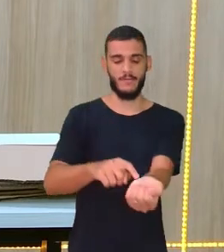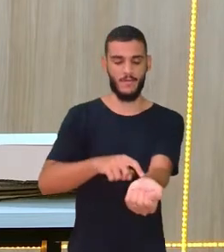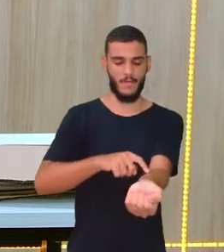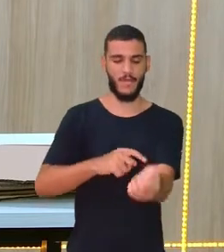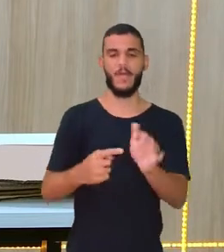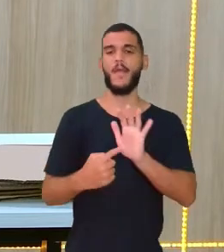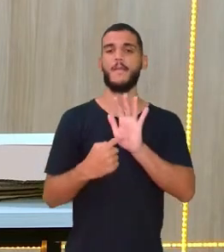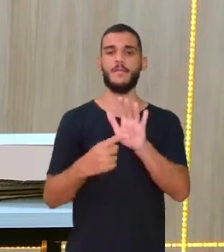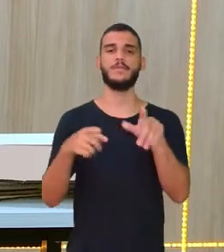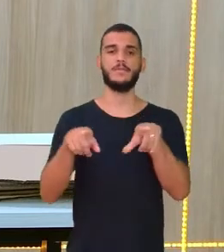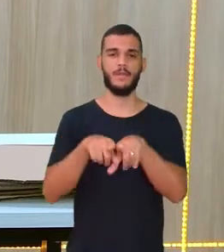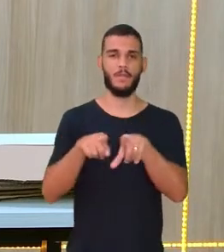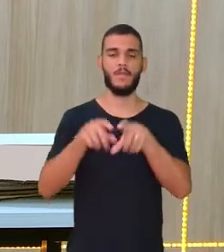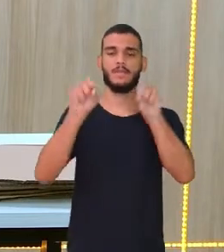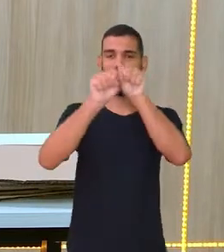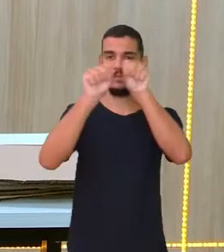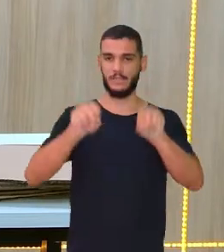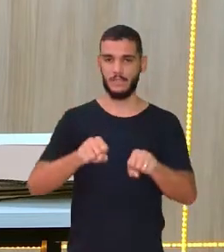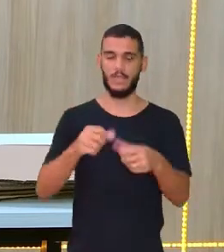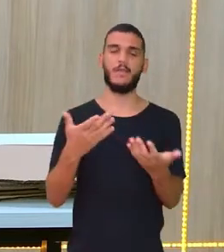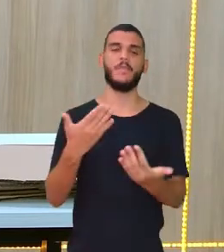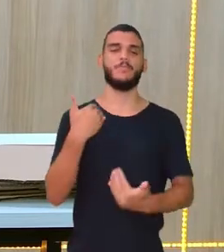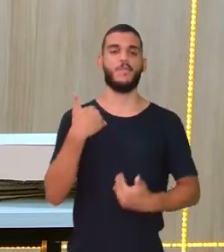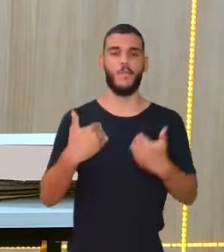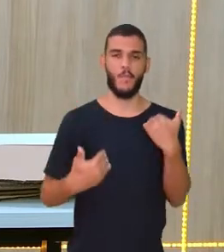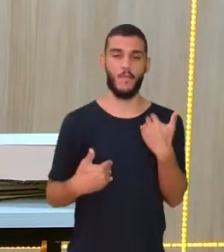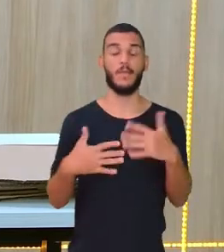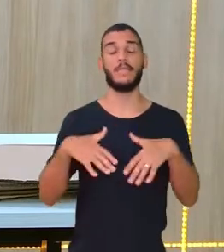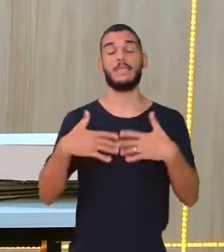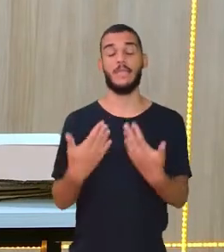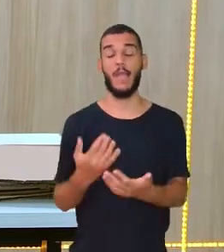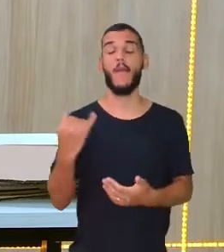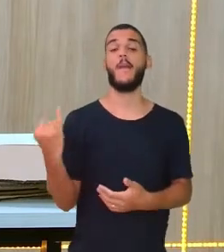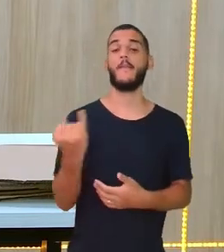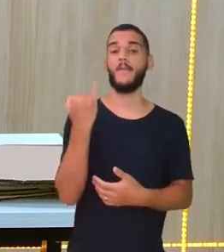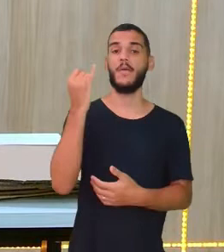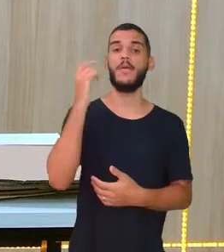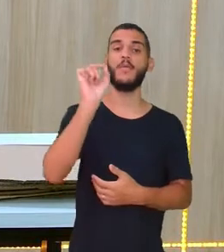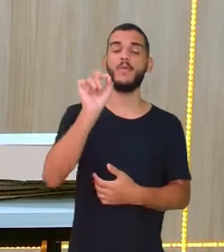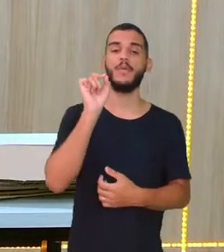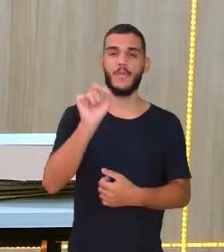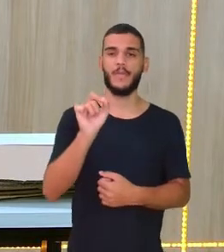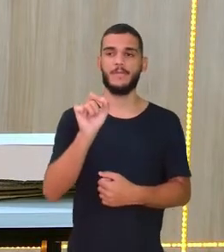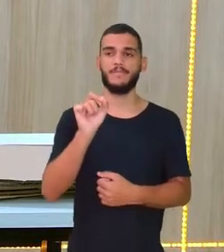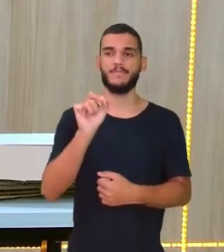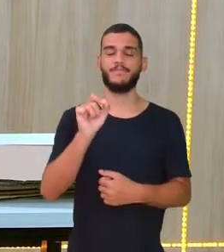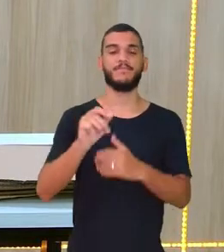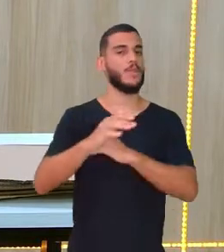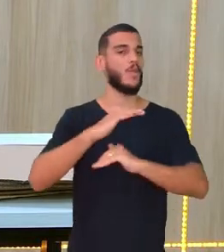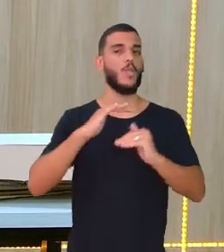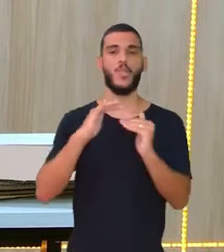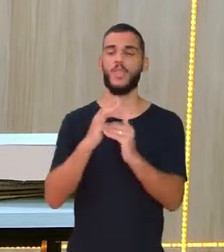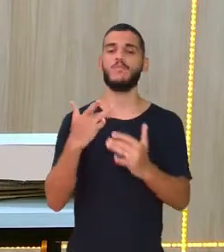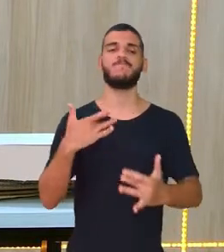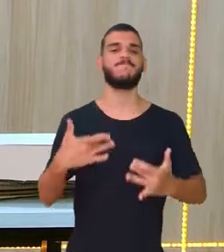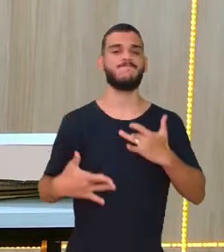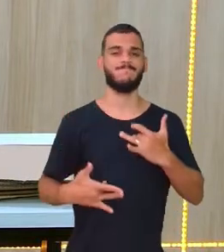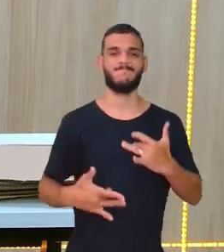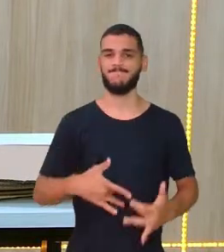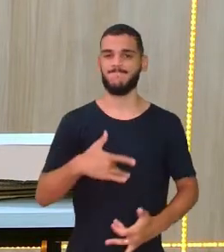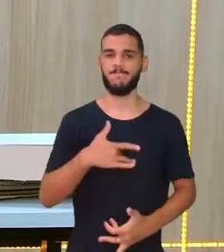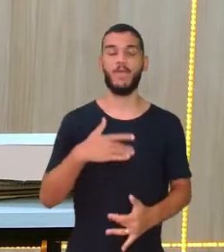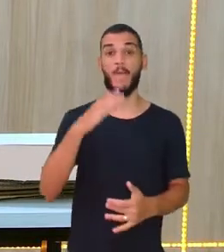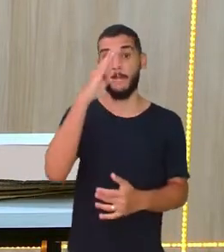aparecem aí no nosso sistema vascular. Então, veja aí a importância de todos esses órgãos